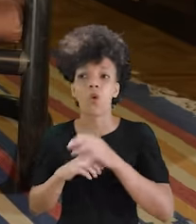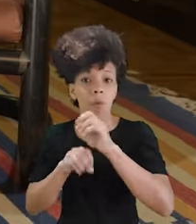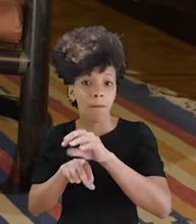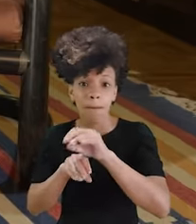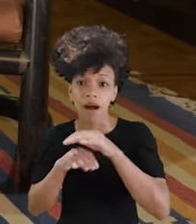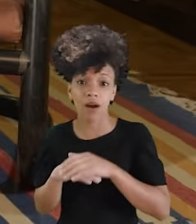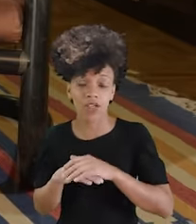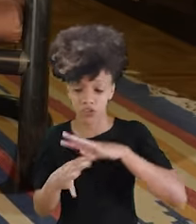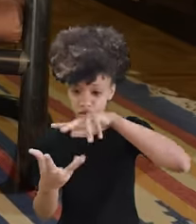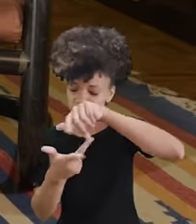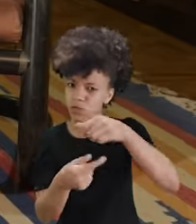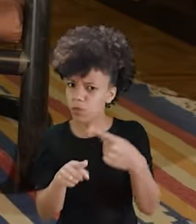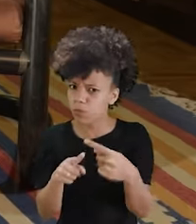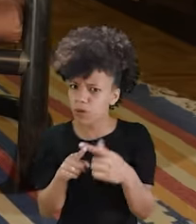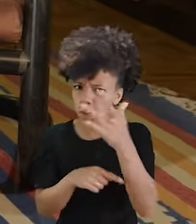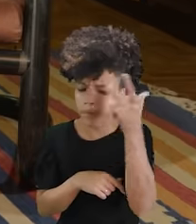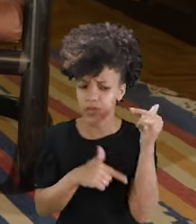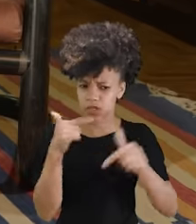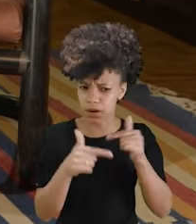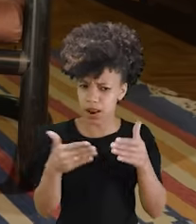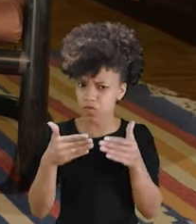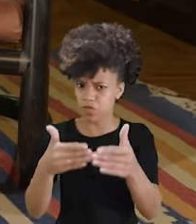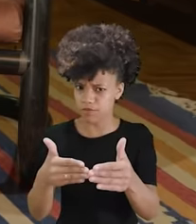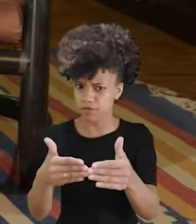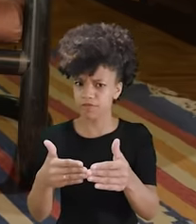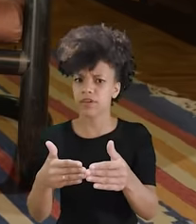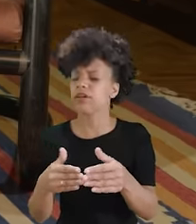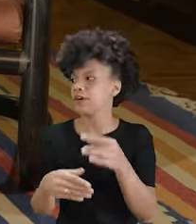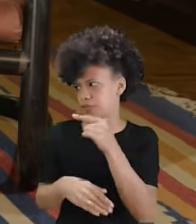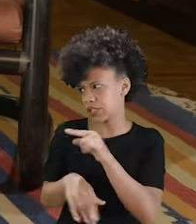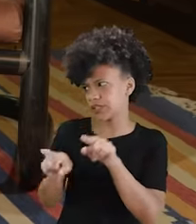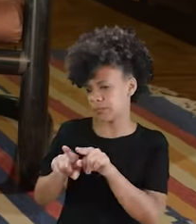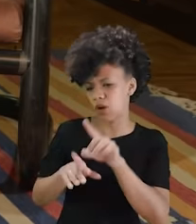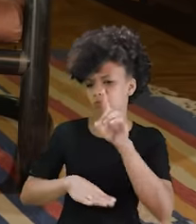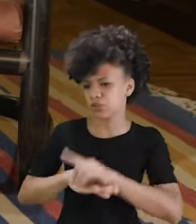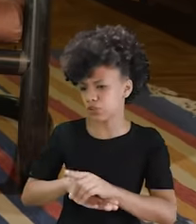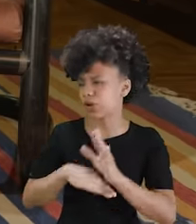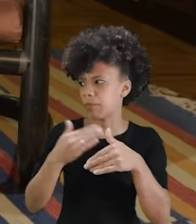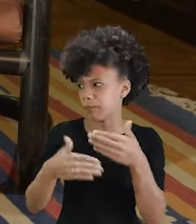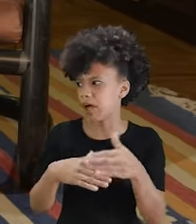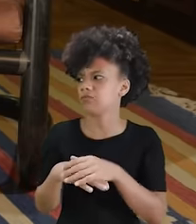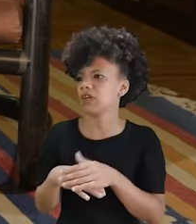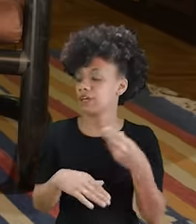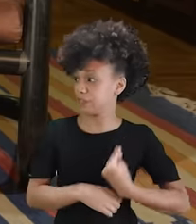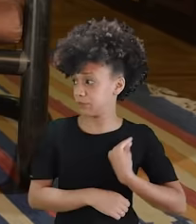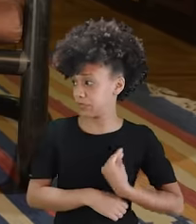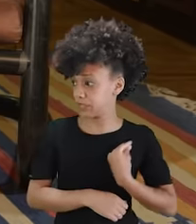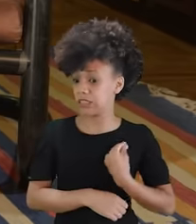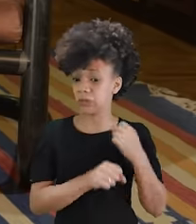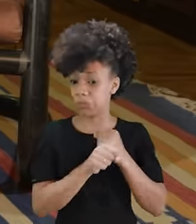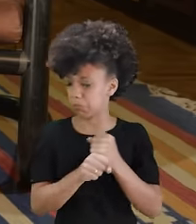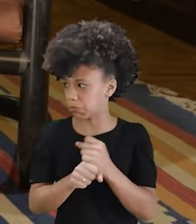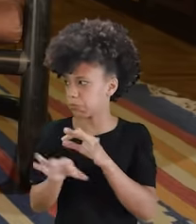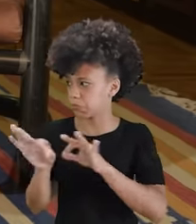uma aula de mundo porque acho uma pessoa que trabalha no navio Ainda mais você como diretora e tal que você trabalha com esse vídeo você